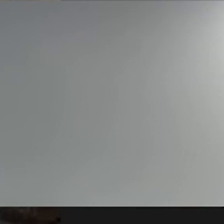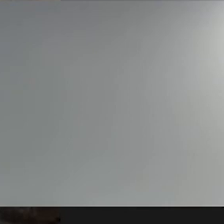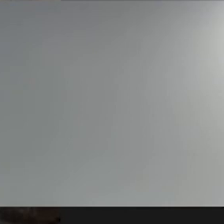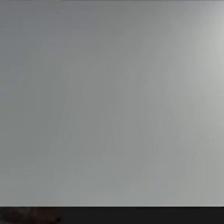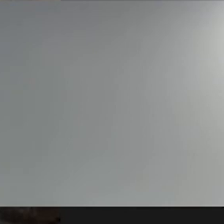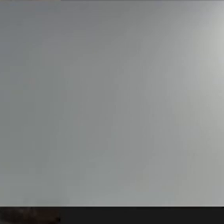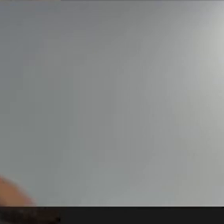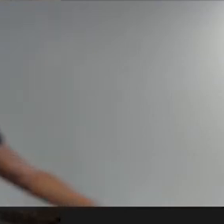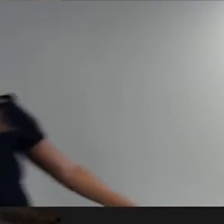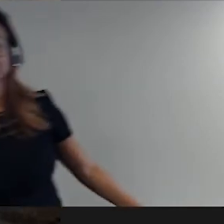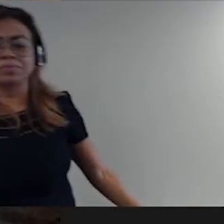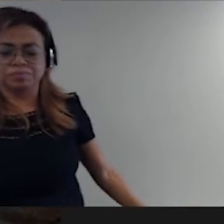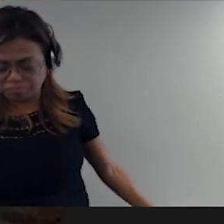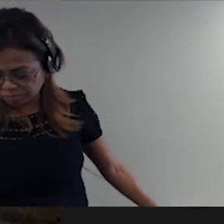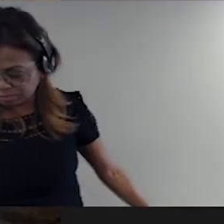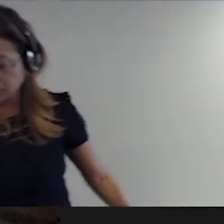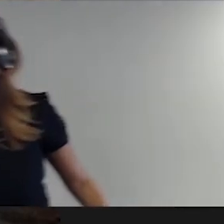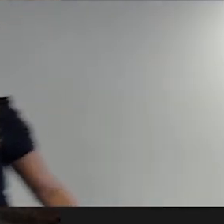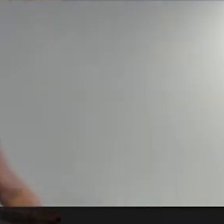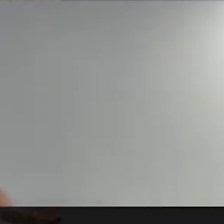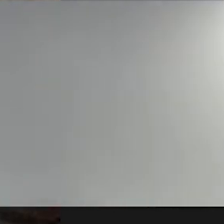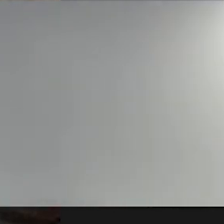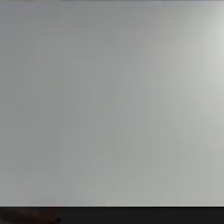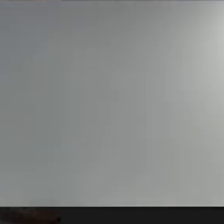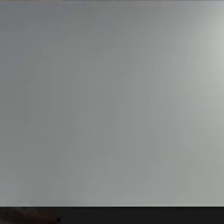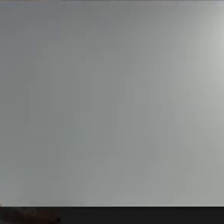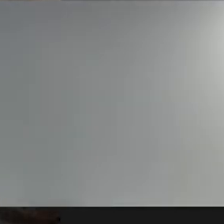para proteger o povo